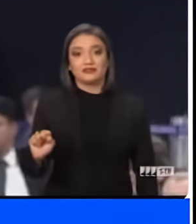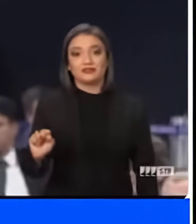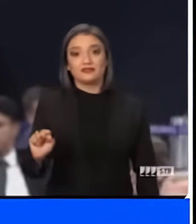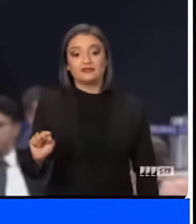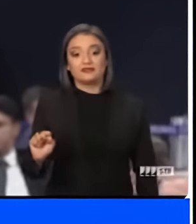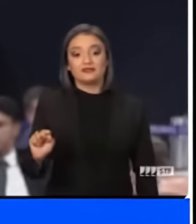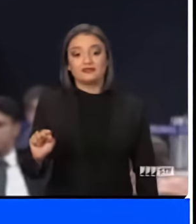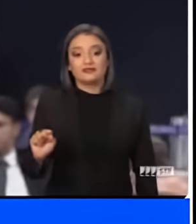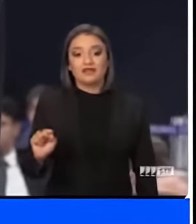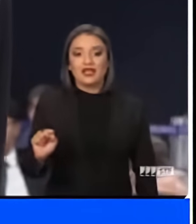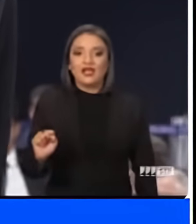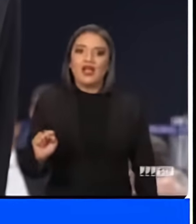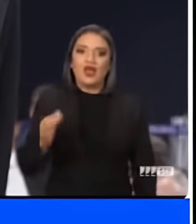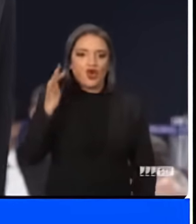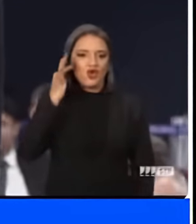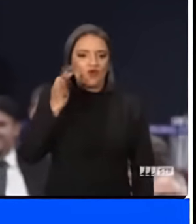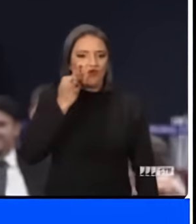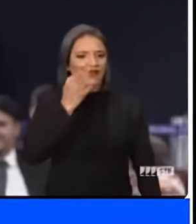Porque... Eu estou curioso.